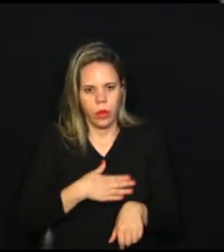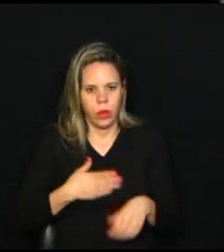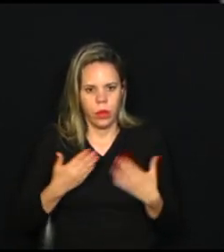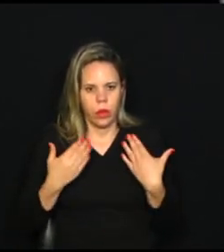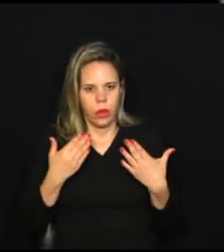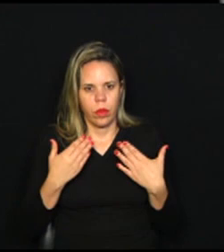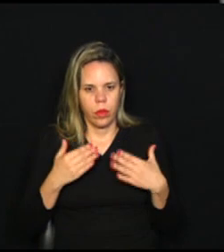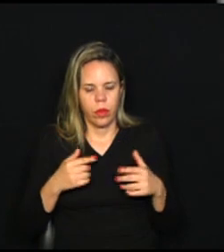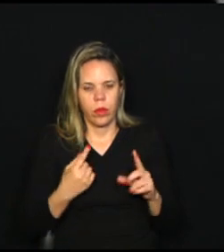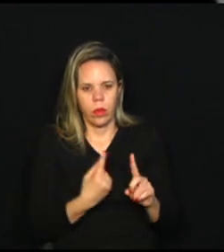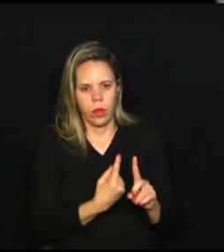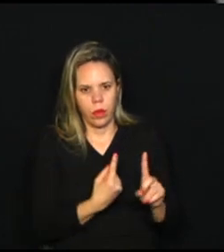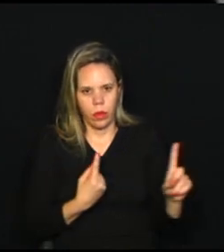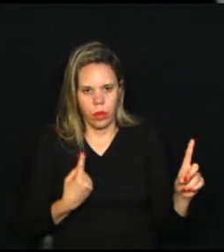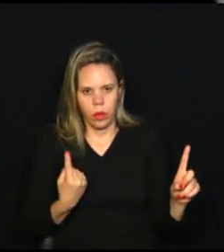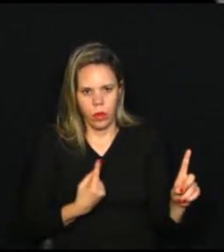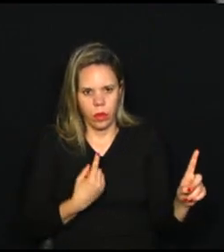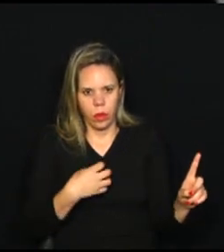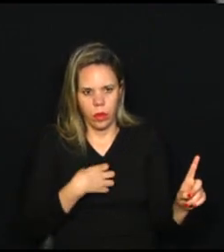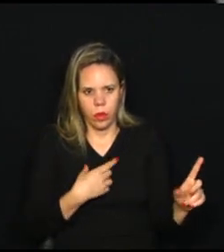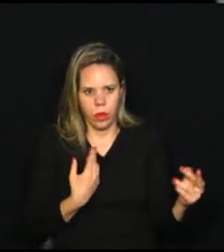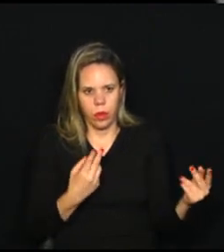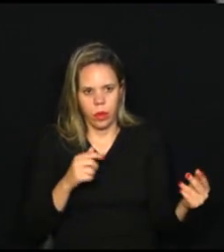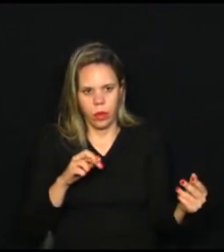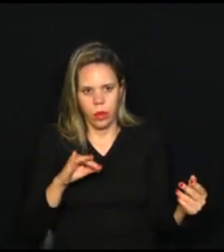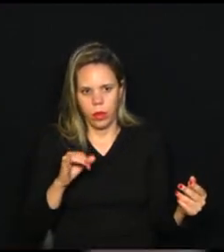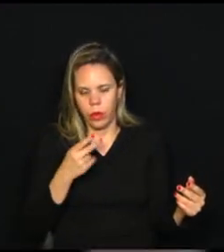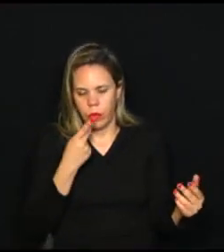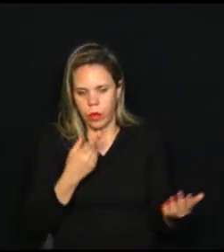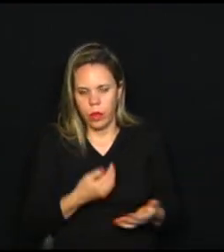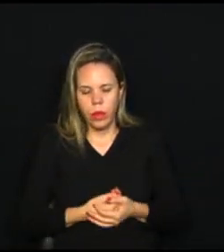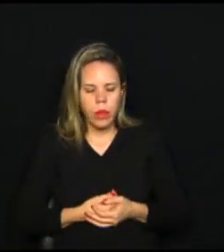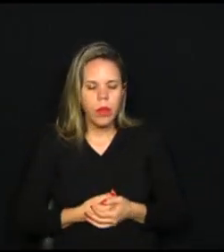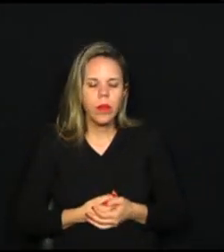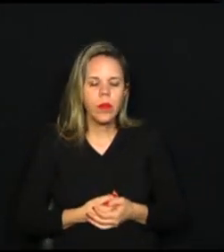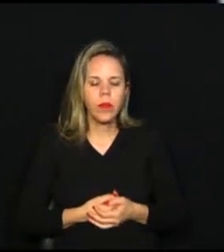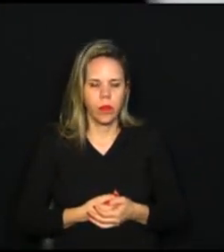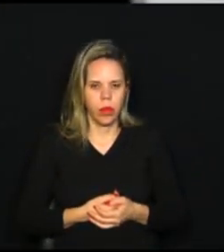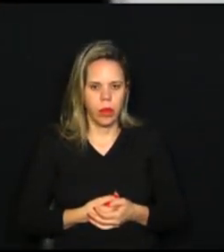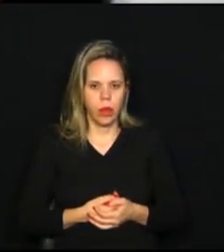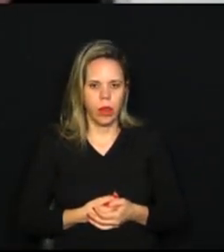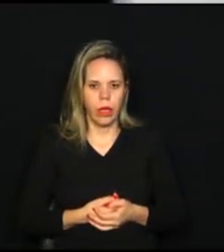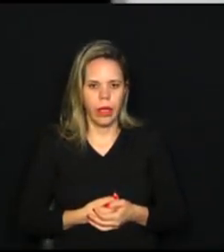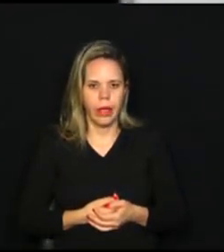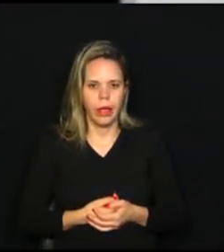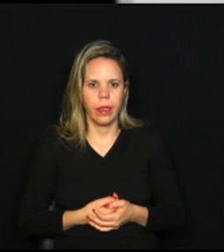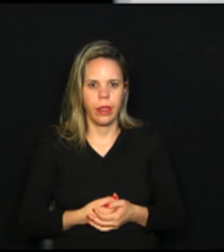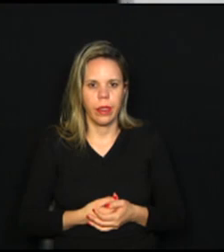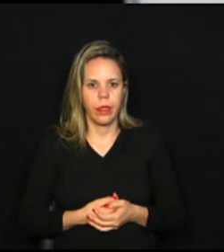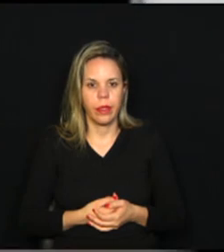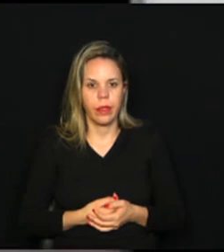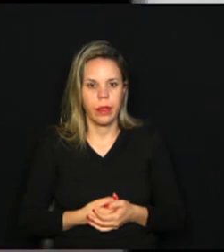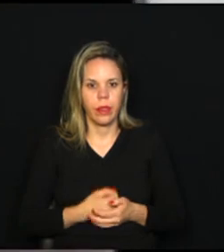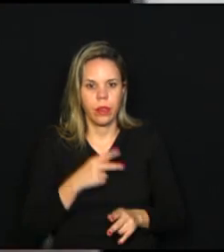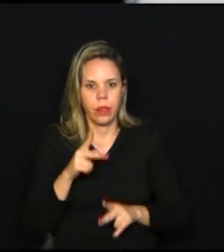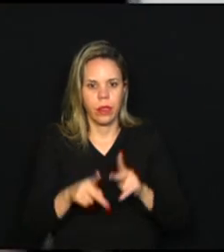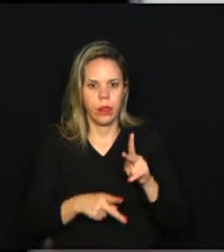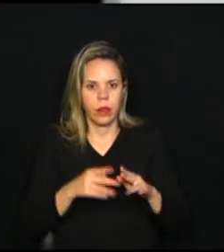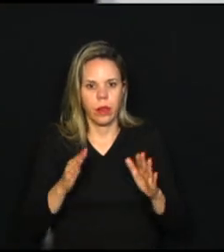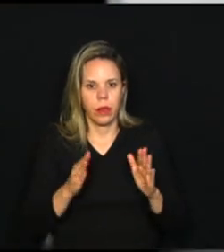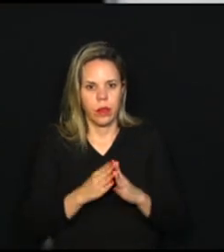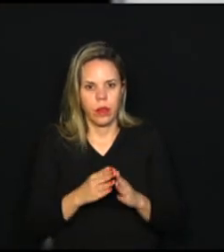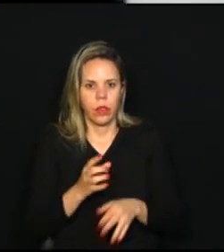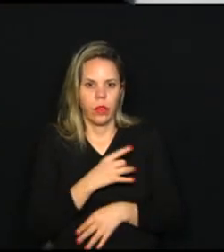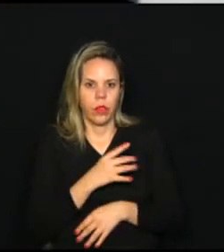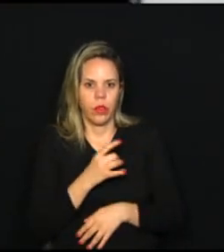medidas de isolamento, como a Andréa já falou, e também para, às vezes, sozinhas. As pessoas estão ficando com medo